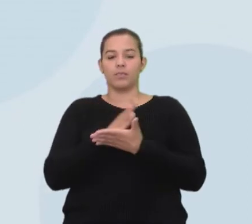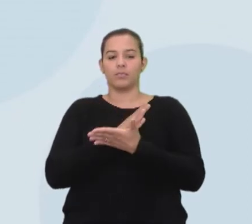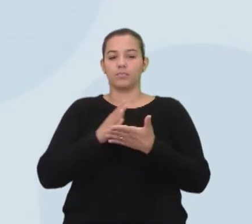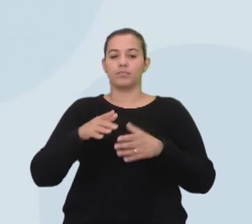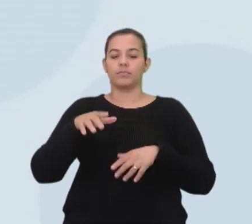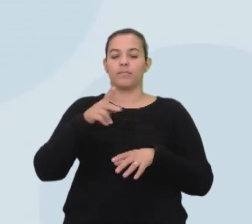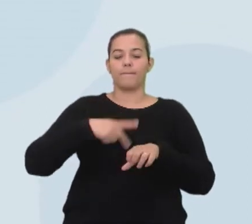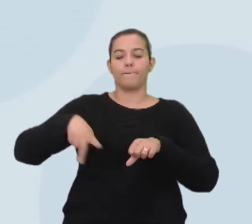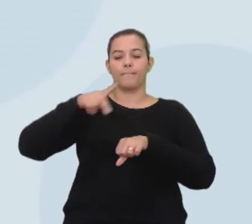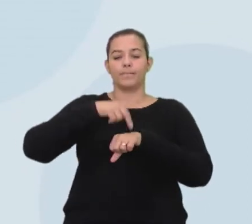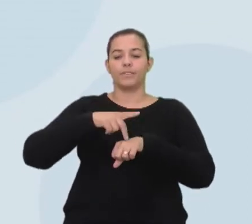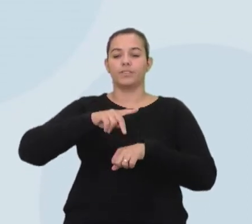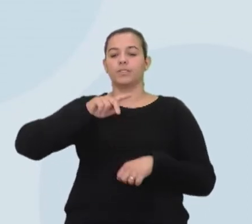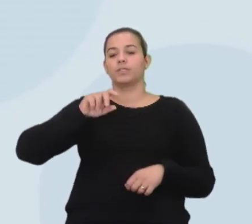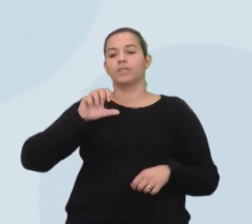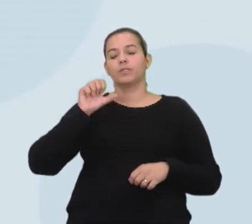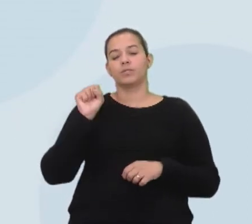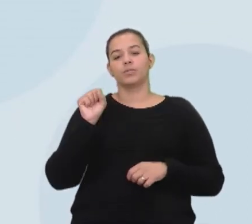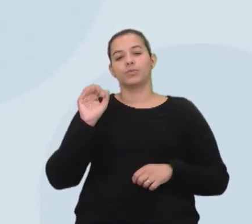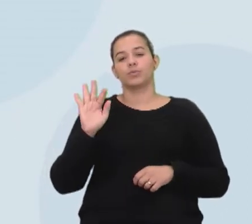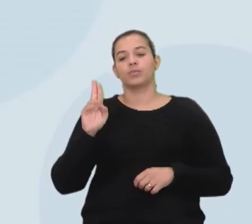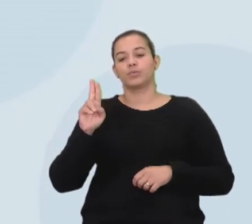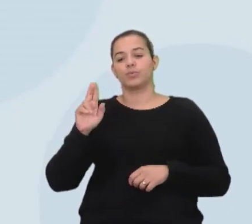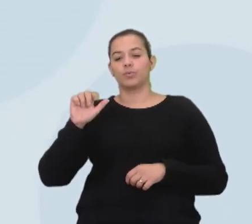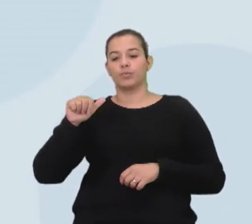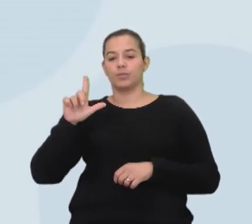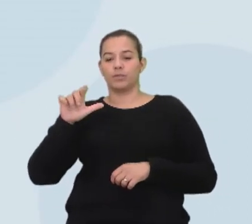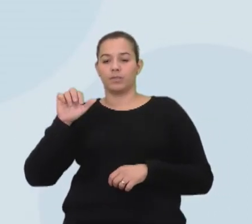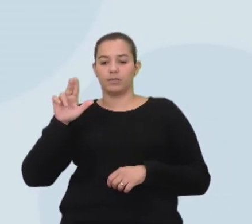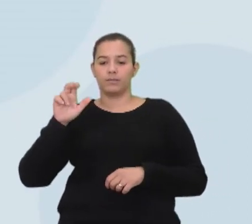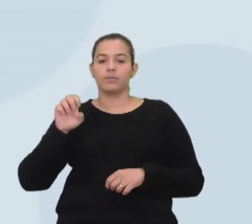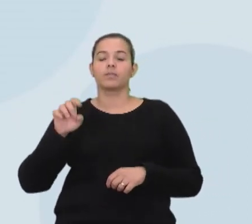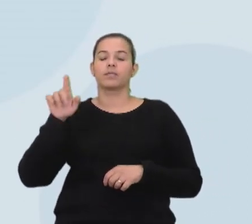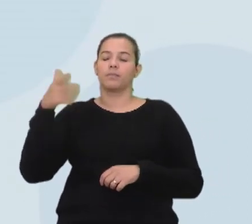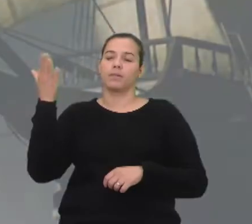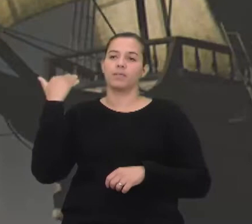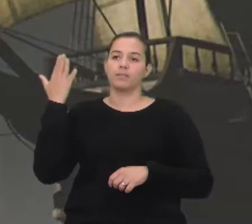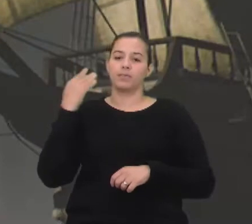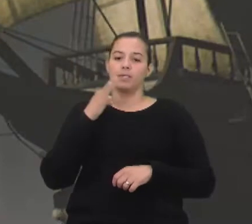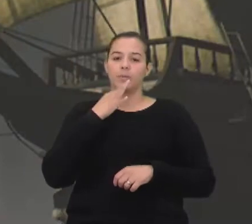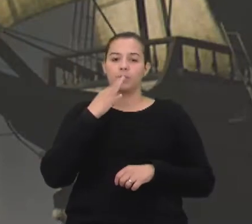antes ele era conhecido como Guiana Holandesa, né?